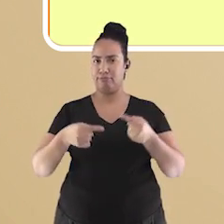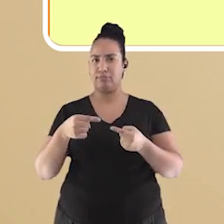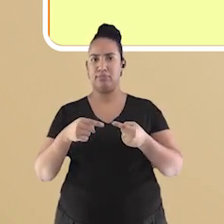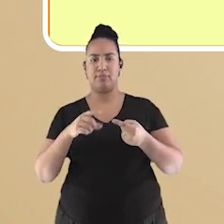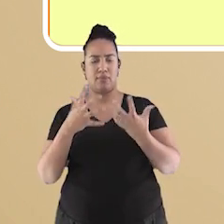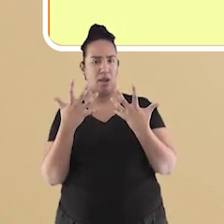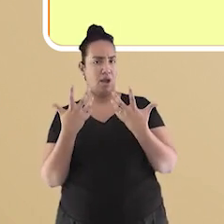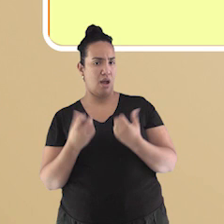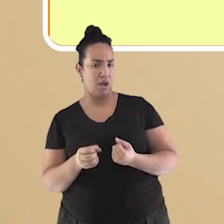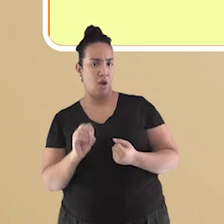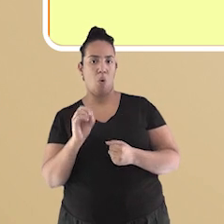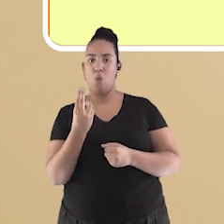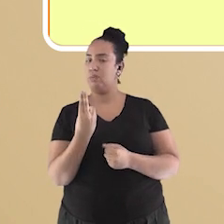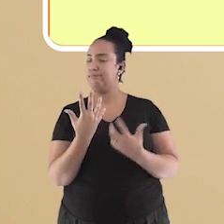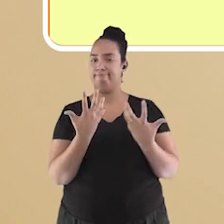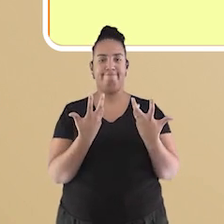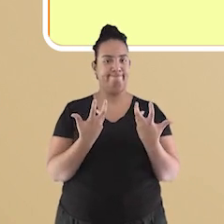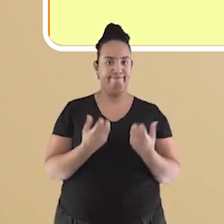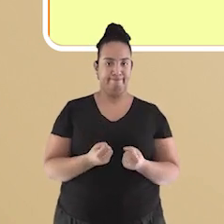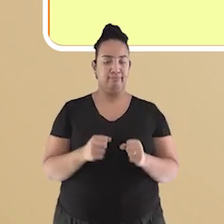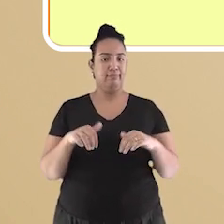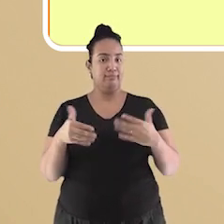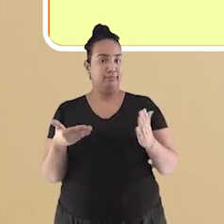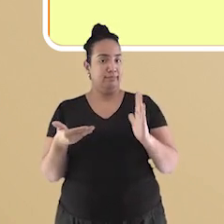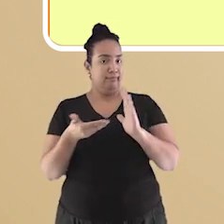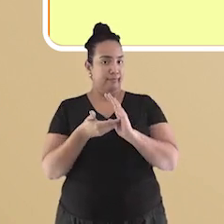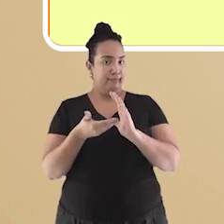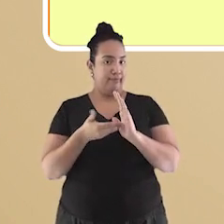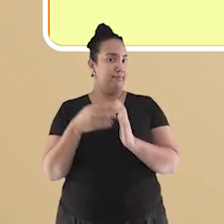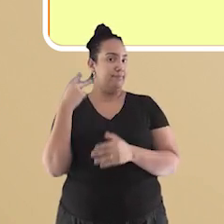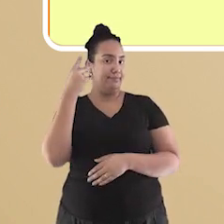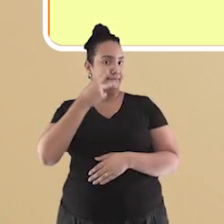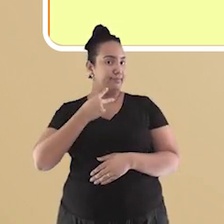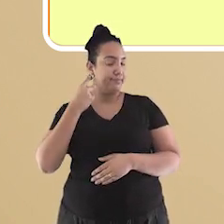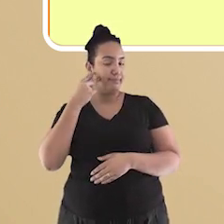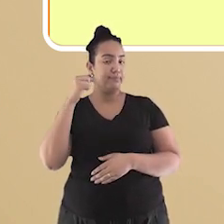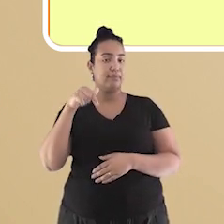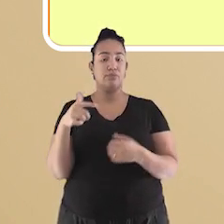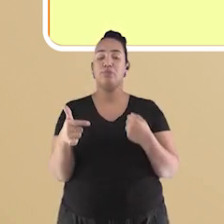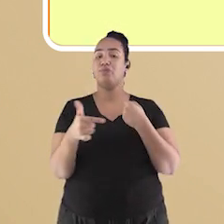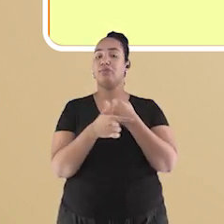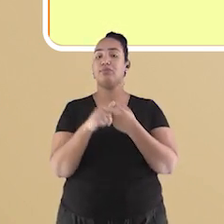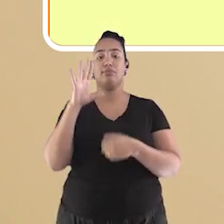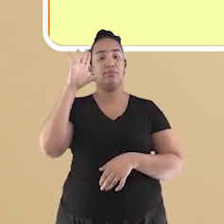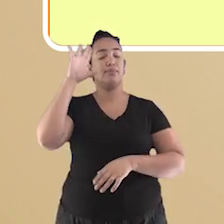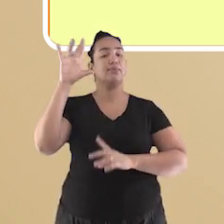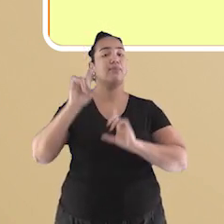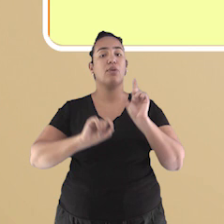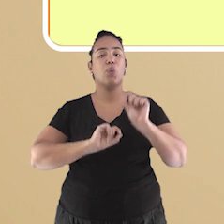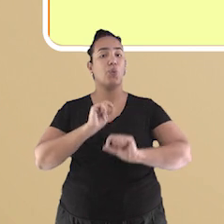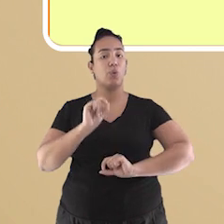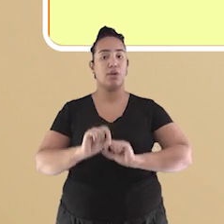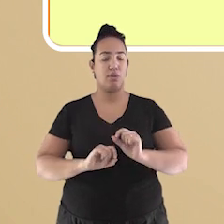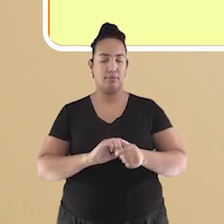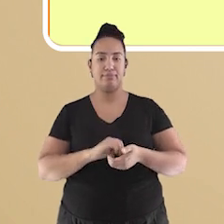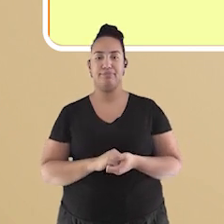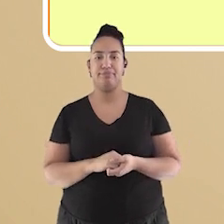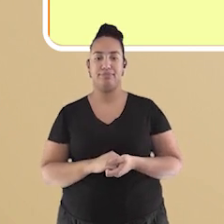e aprovados na Câmara. A Câmara dos Vereadores tem como função